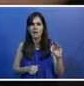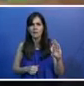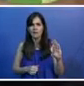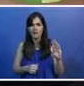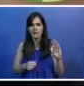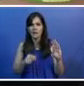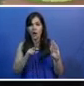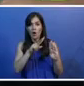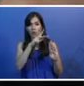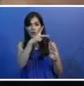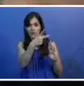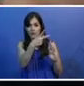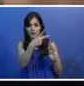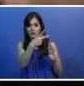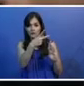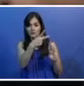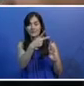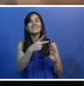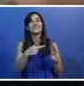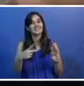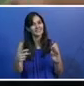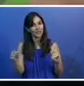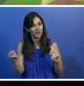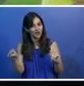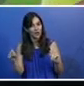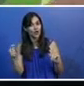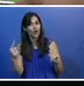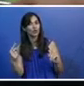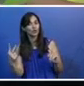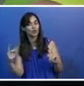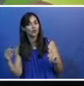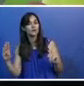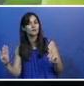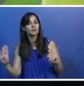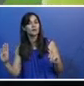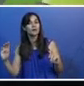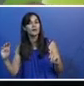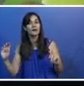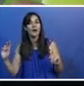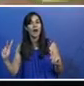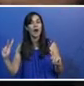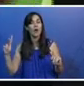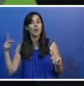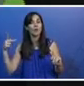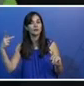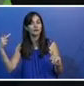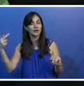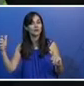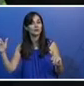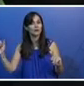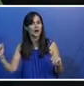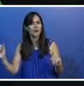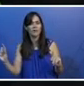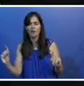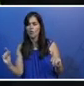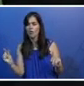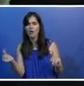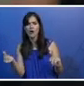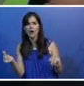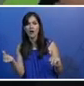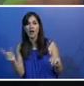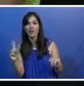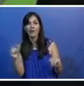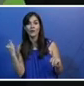Tem. 12b ao quadrado a. Ó, o expoente está em cima do